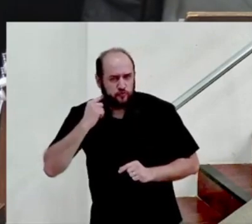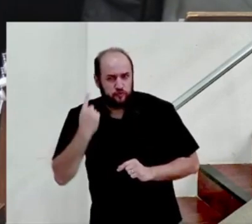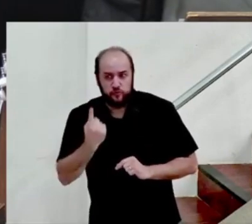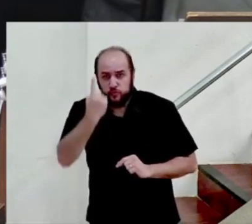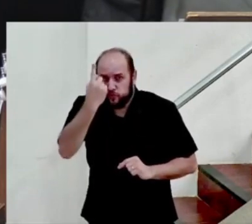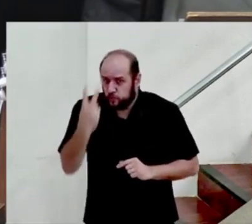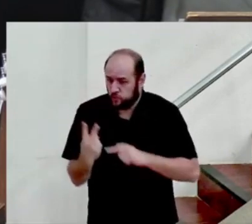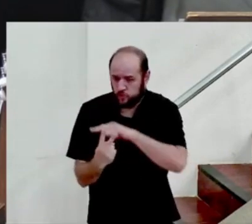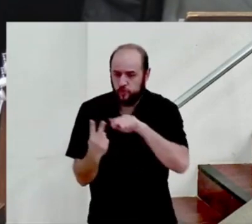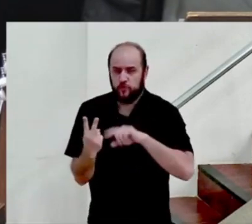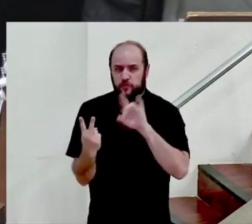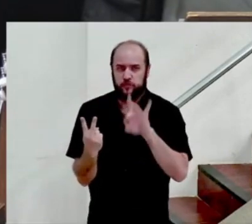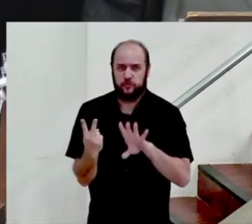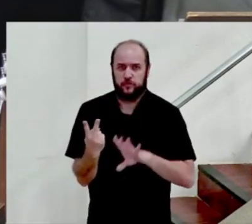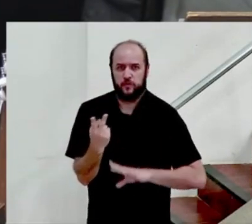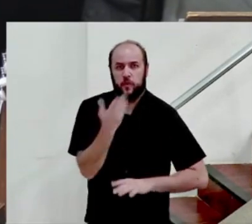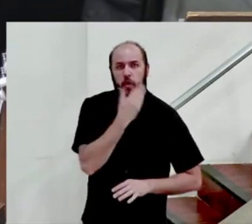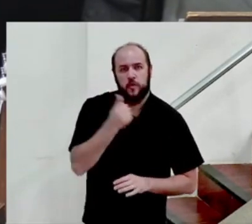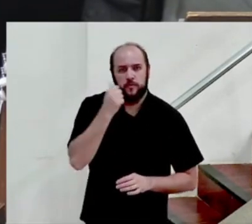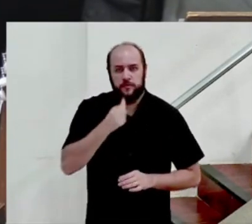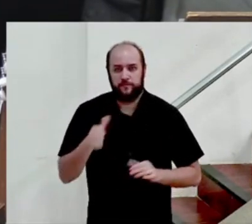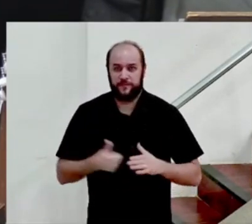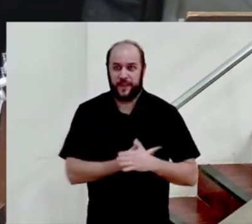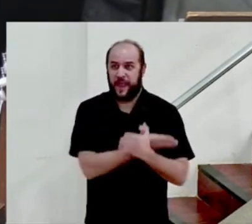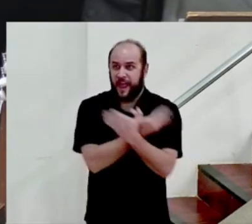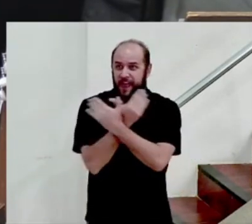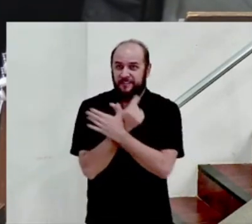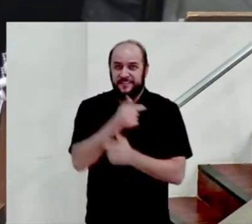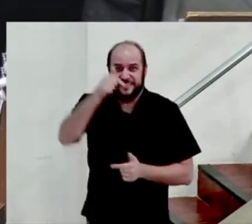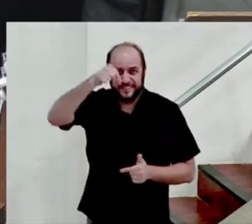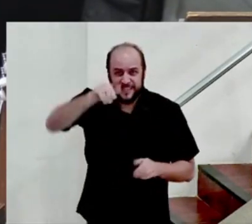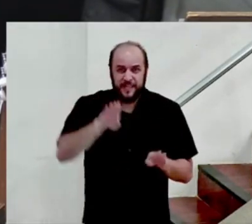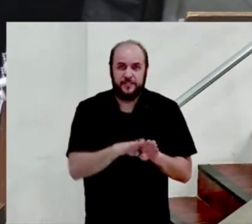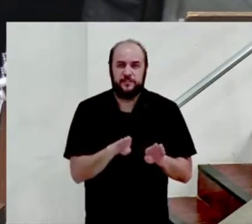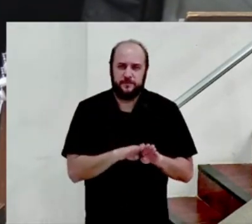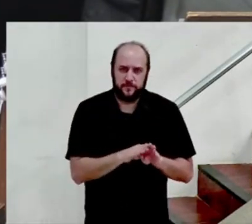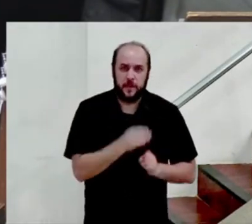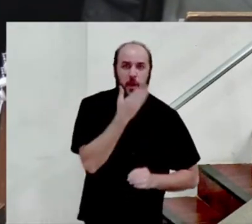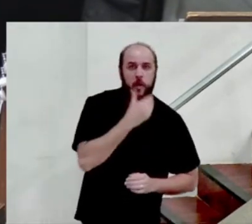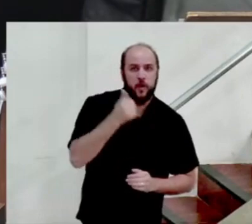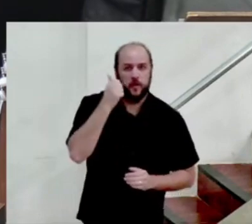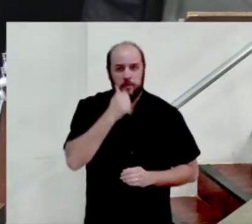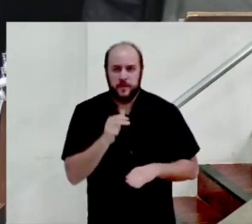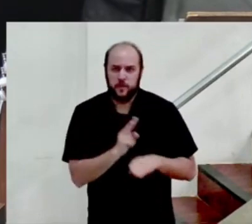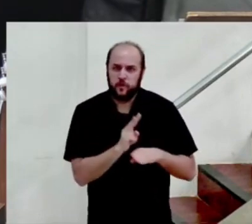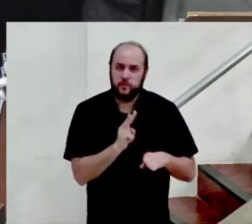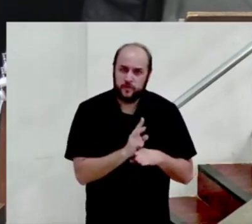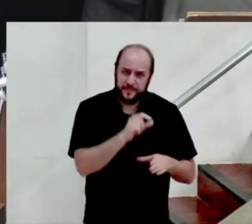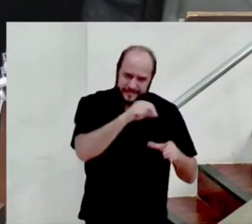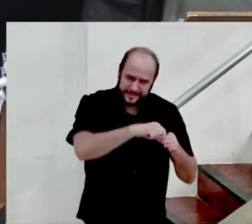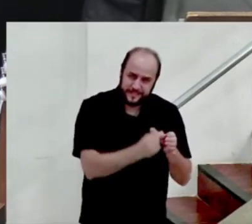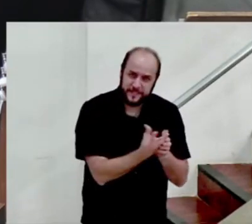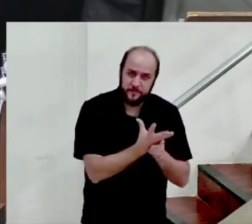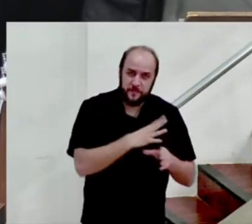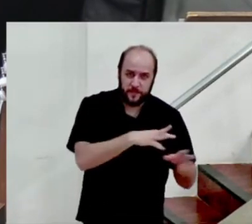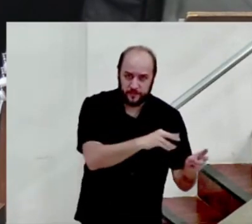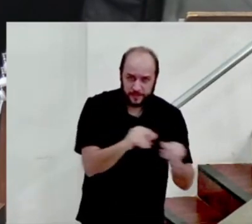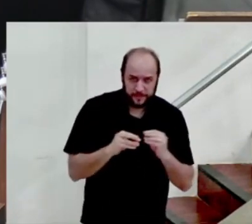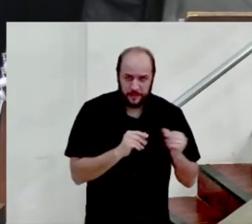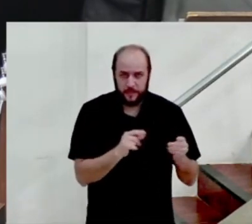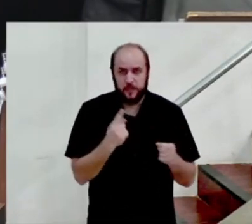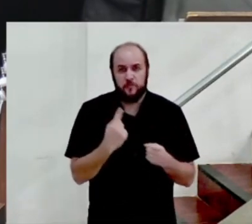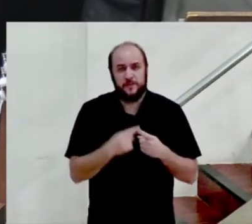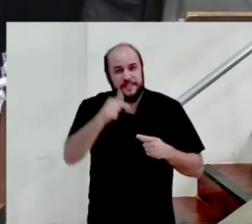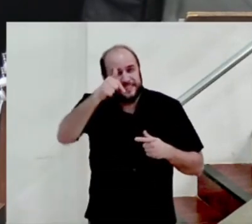sua fêmea. Também das aves dos céus leve 7 pares, macho e fêmea, para se conservar a semente sobre a terra. Porque daqui a